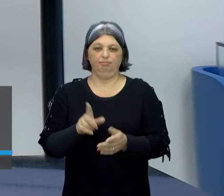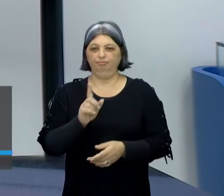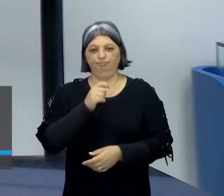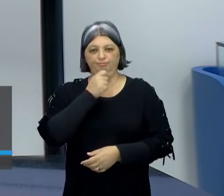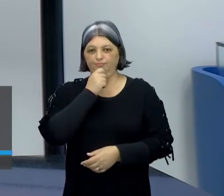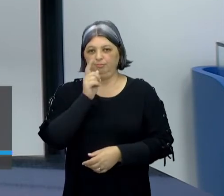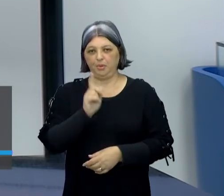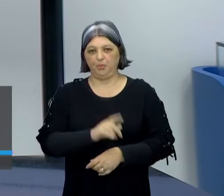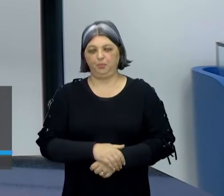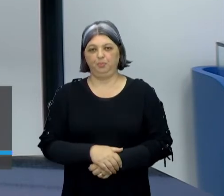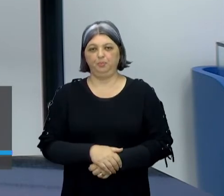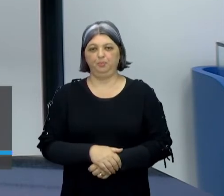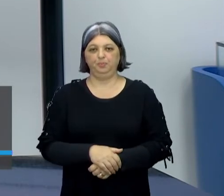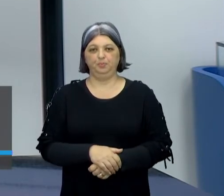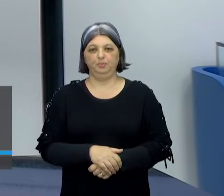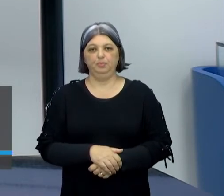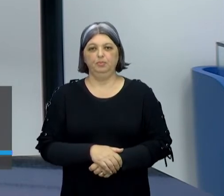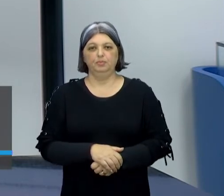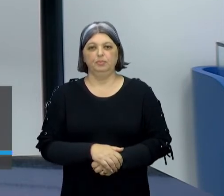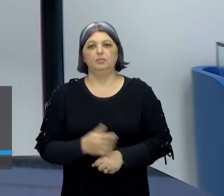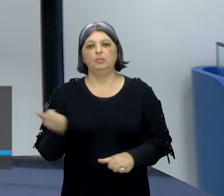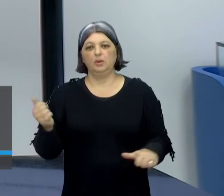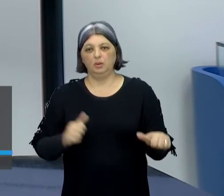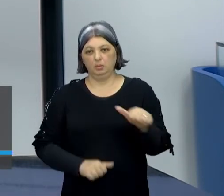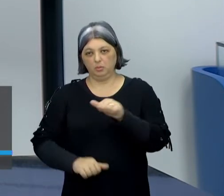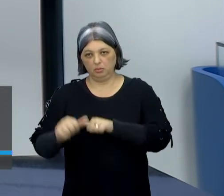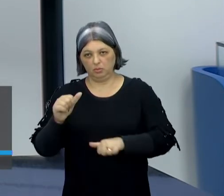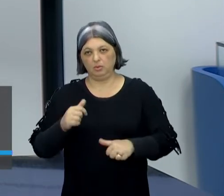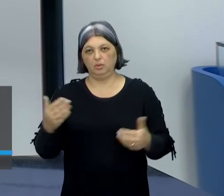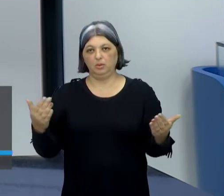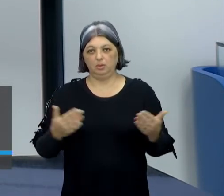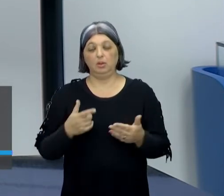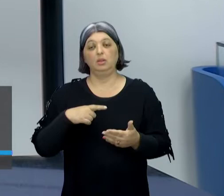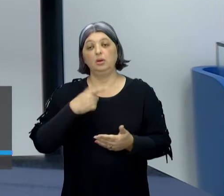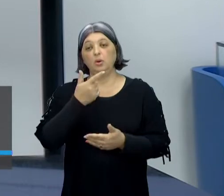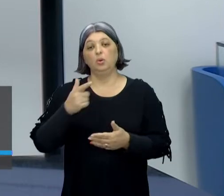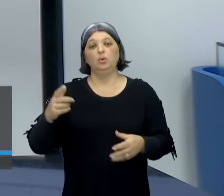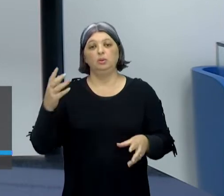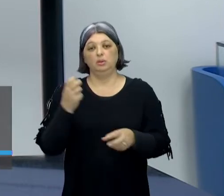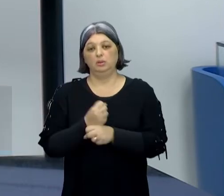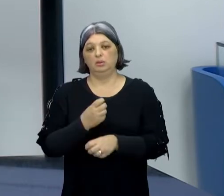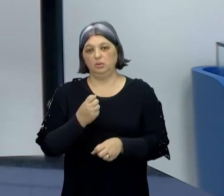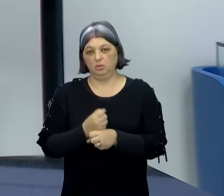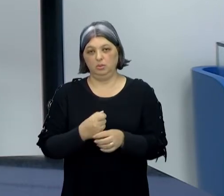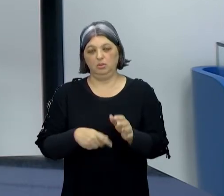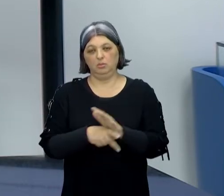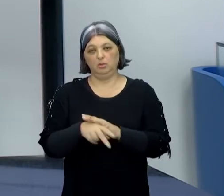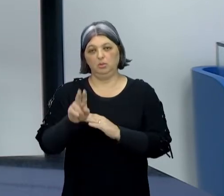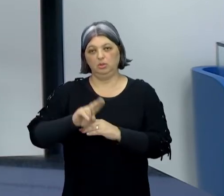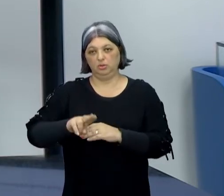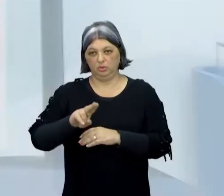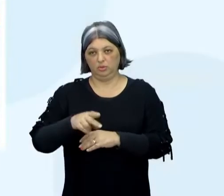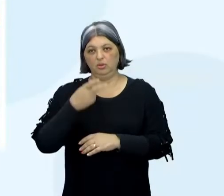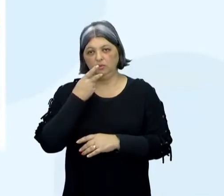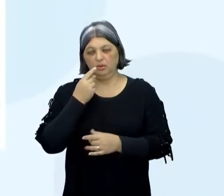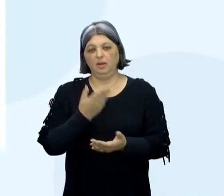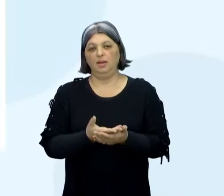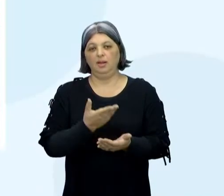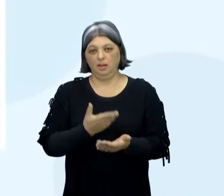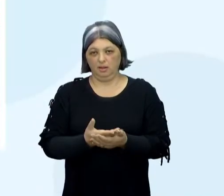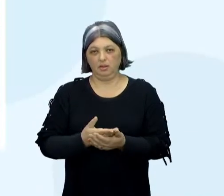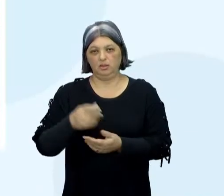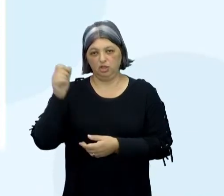a caneta aqui e mudar de slide. Tem uma outra conta de consumo que a gente fala muito na aula, que é a conta